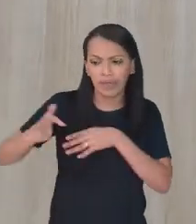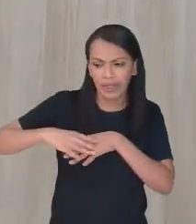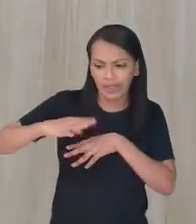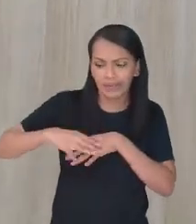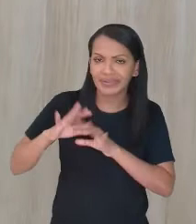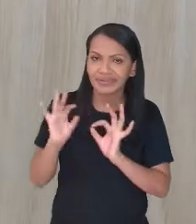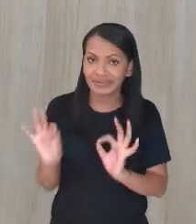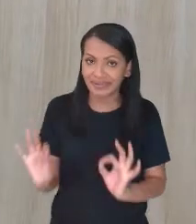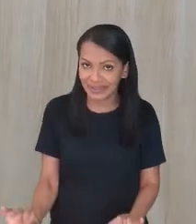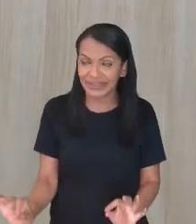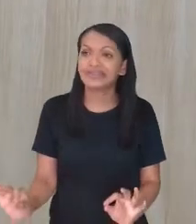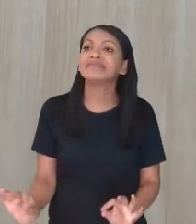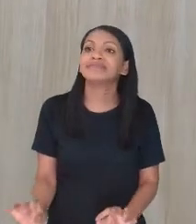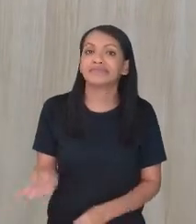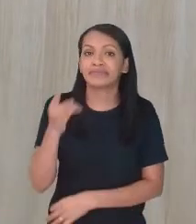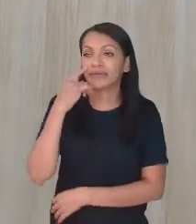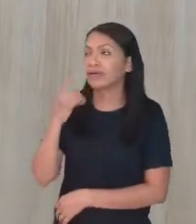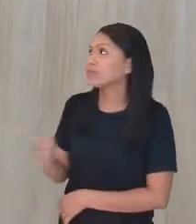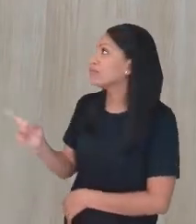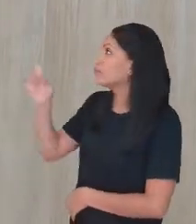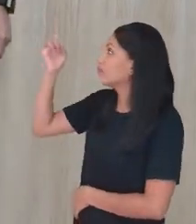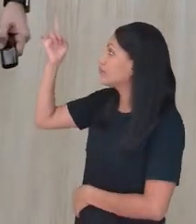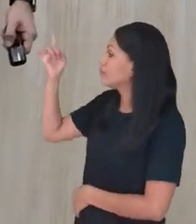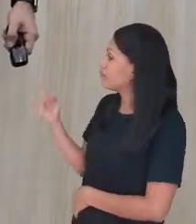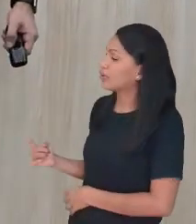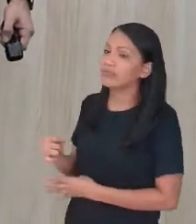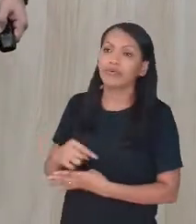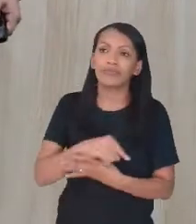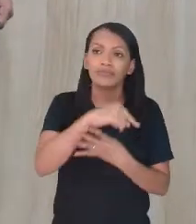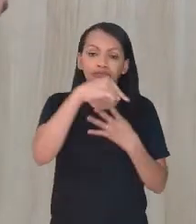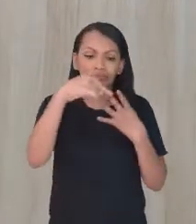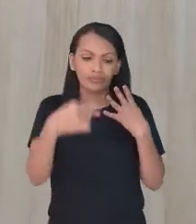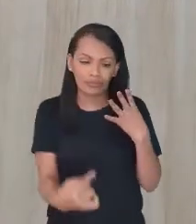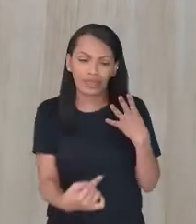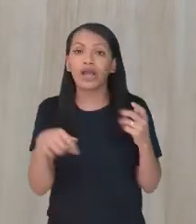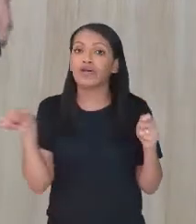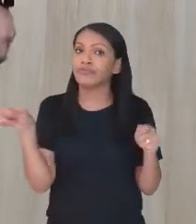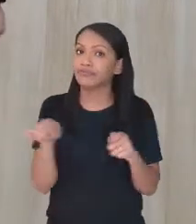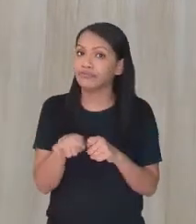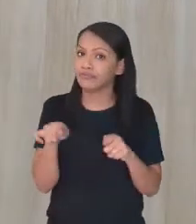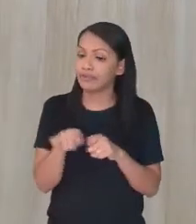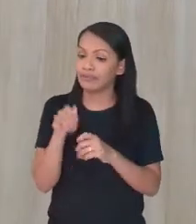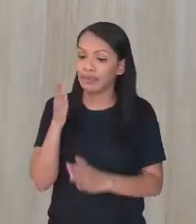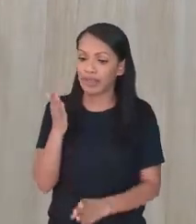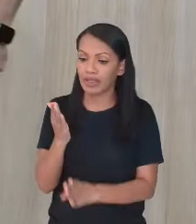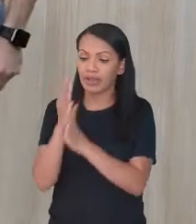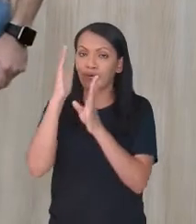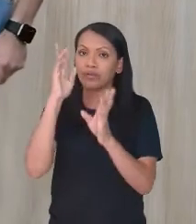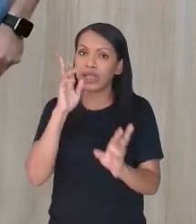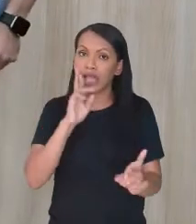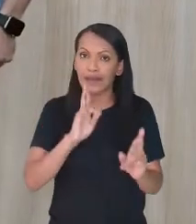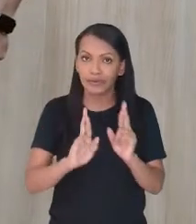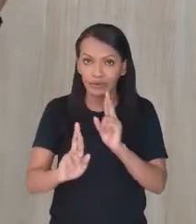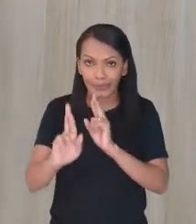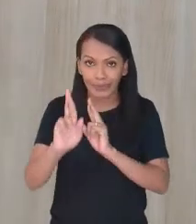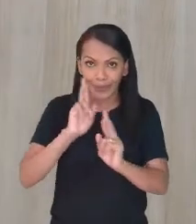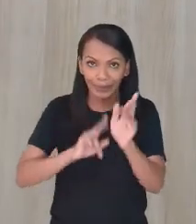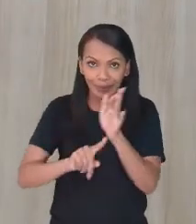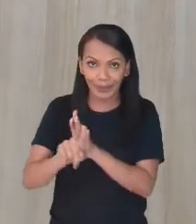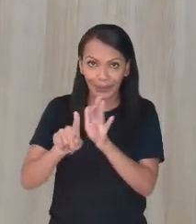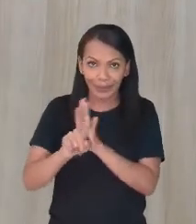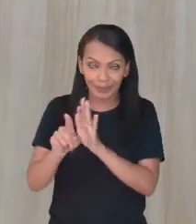beleza? Então, essas atitudes aqui foram as atitudes que a gente tomou para resolver o problema anterior, certo?